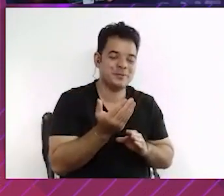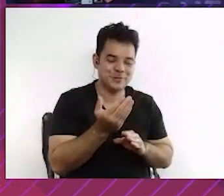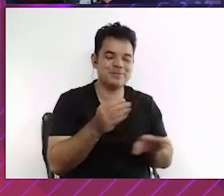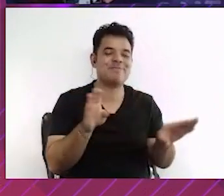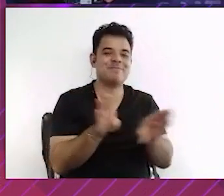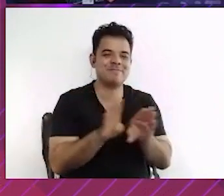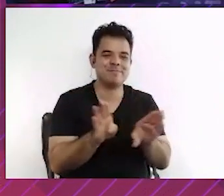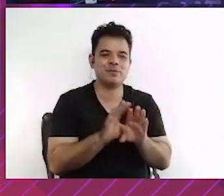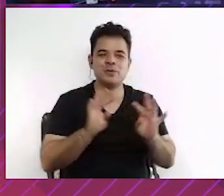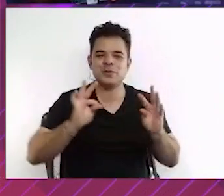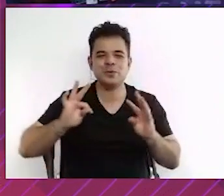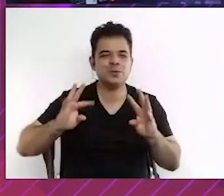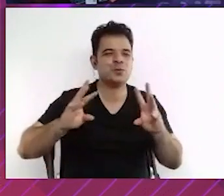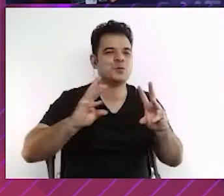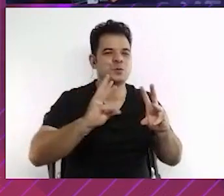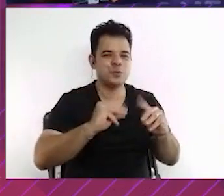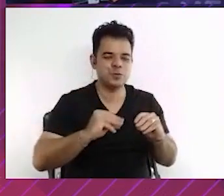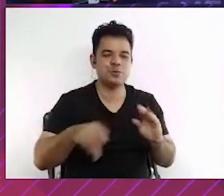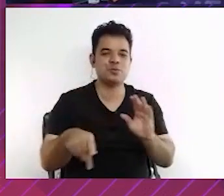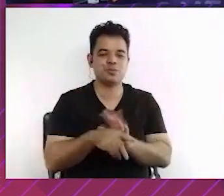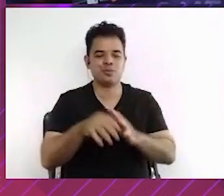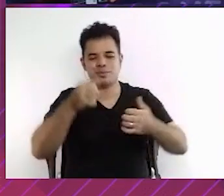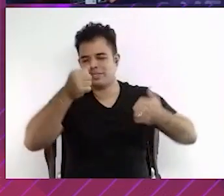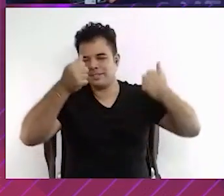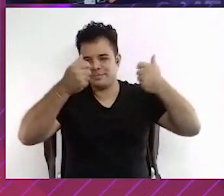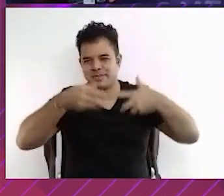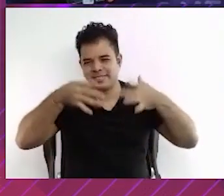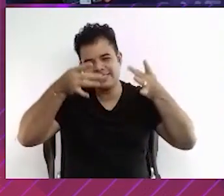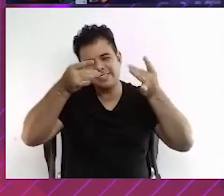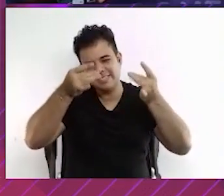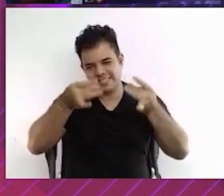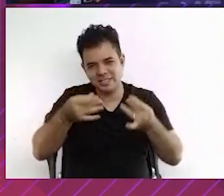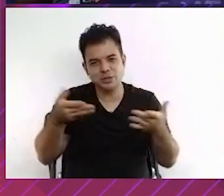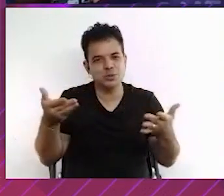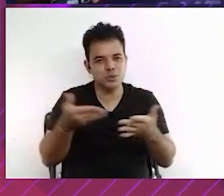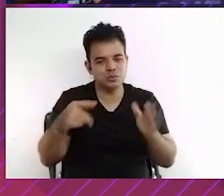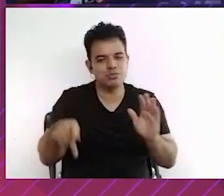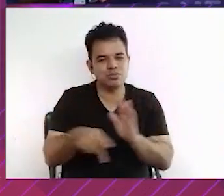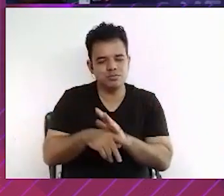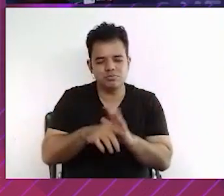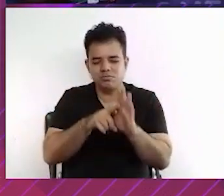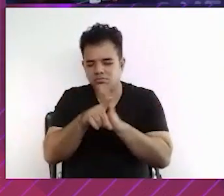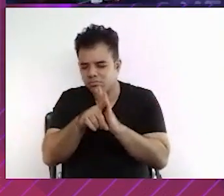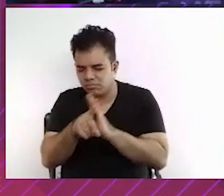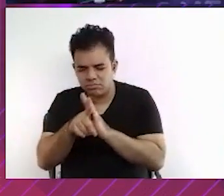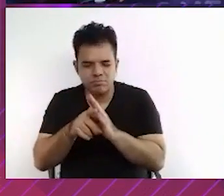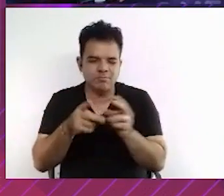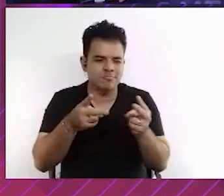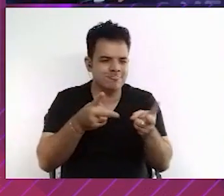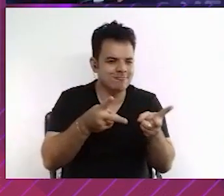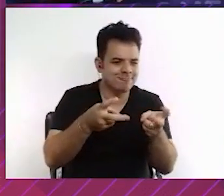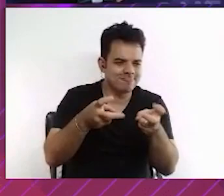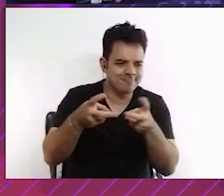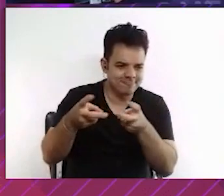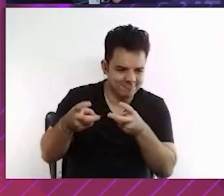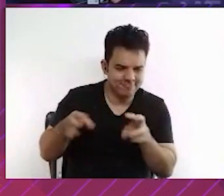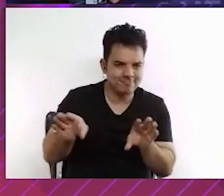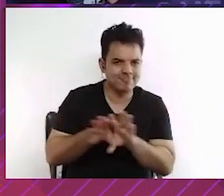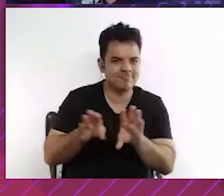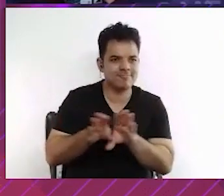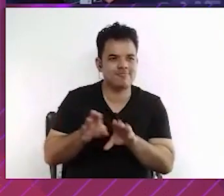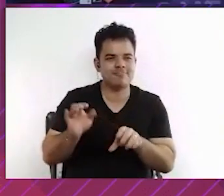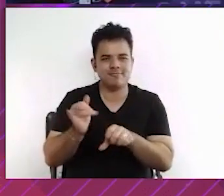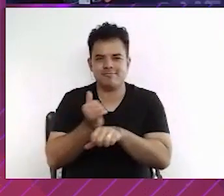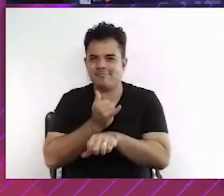abordando todas essas entregas que eu descrevi hoje, do modelo de previsão e da otimizador de escala,